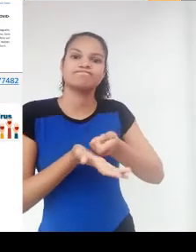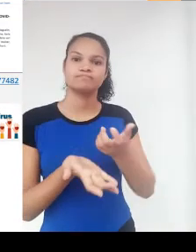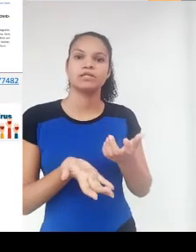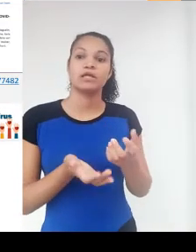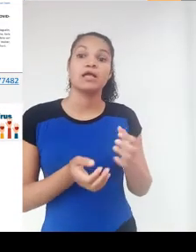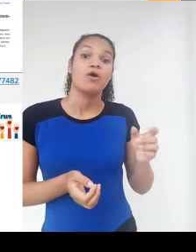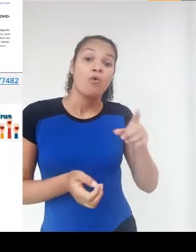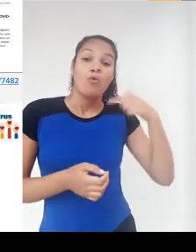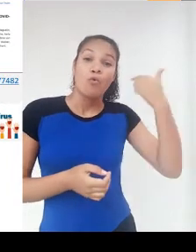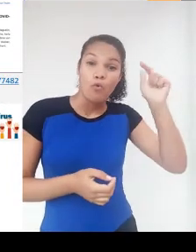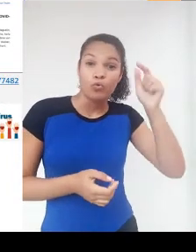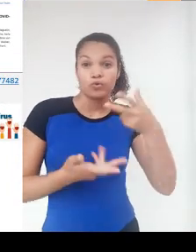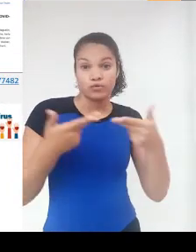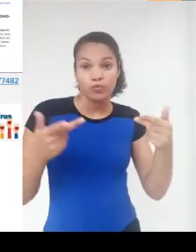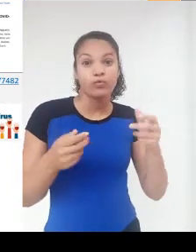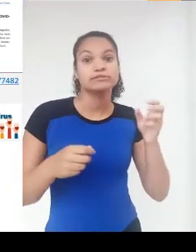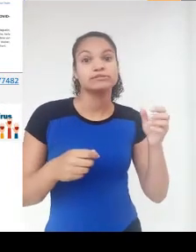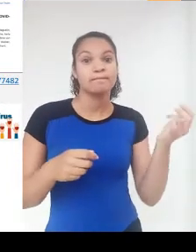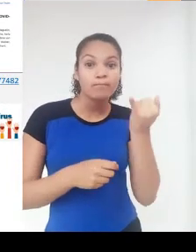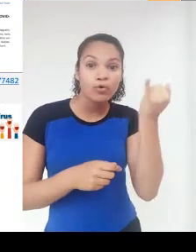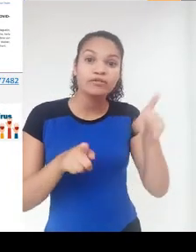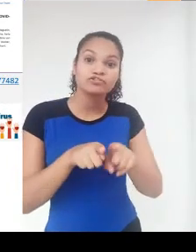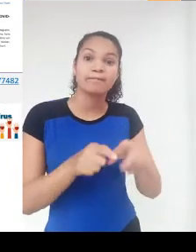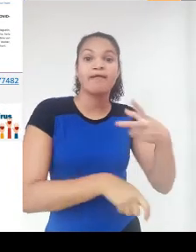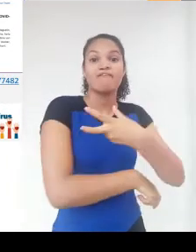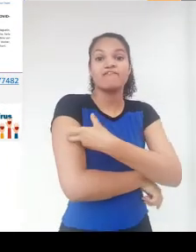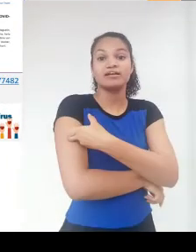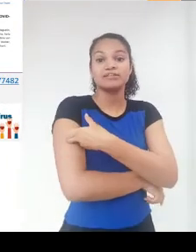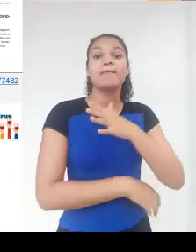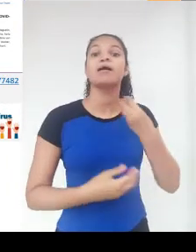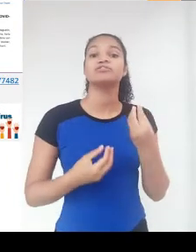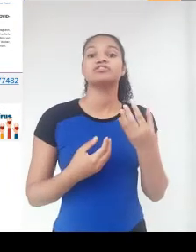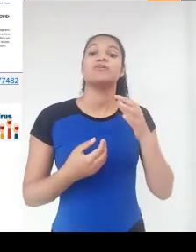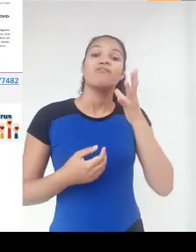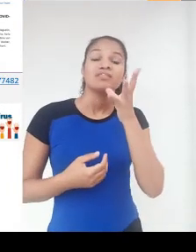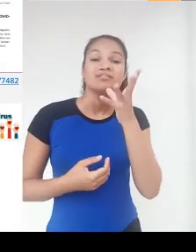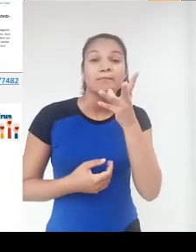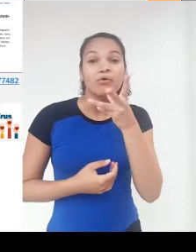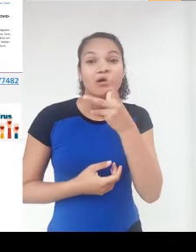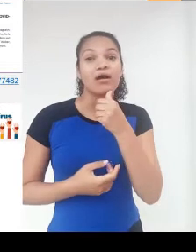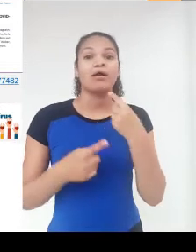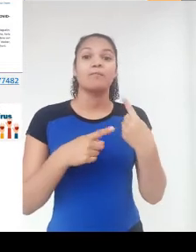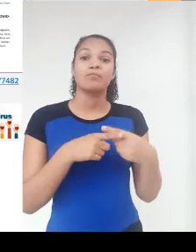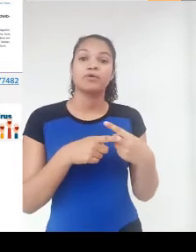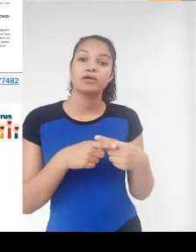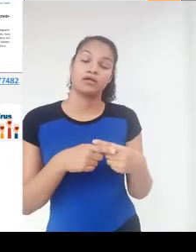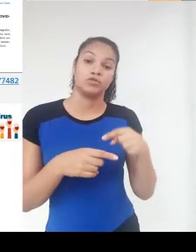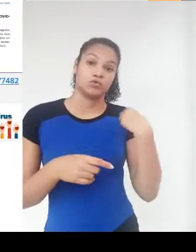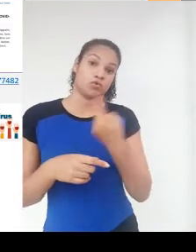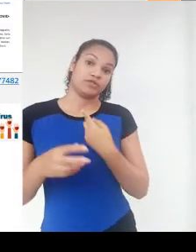uma vacina eficiente, mas isso vai demorar, não haverá. A gente acredita, esperamos